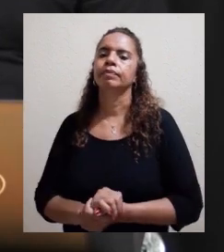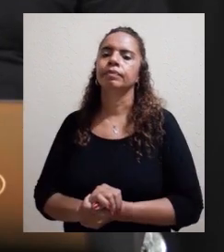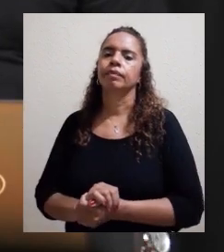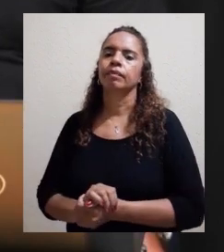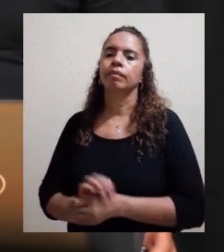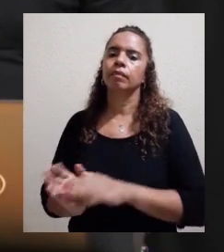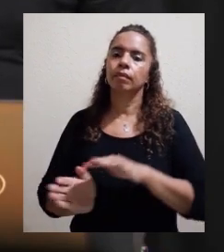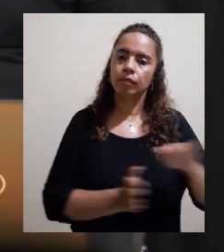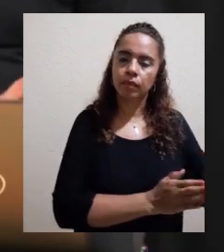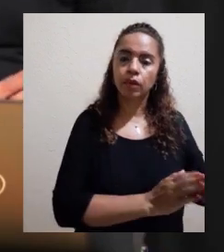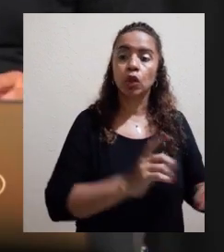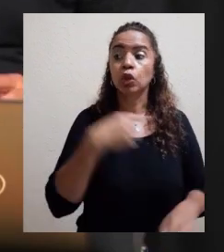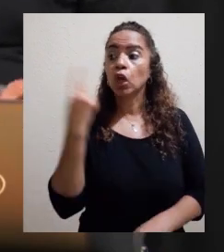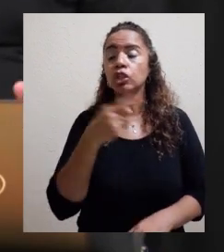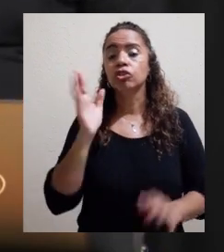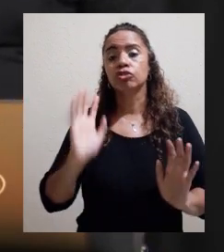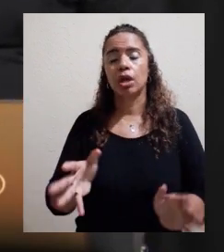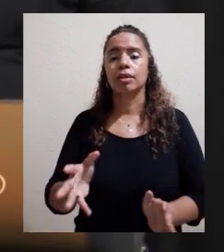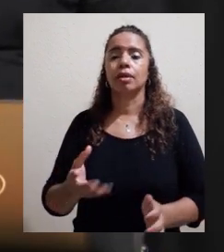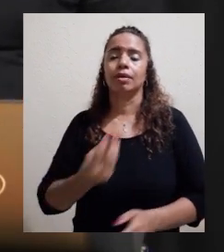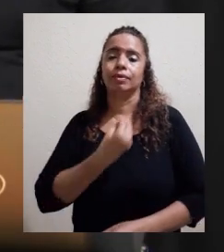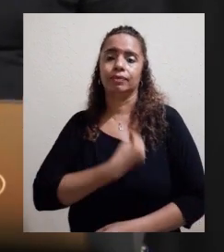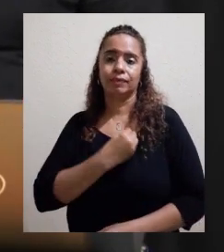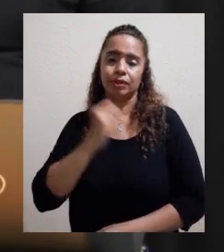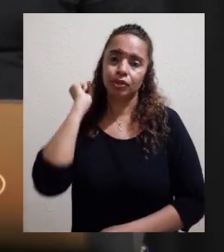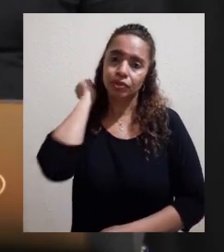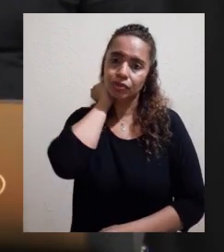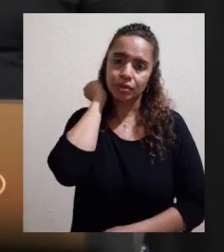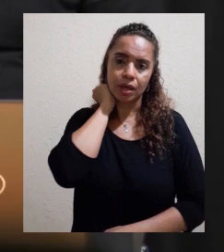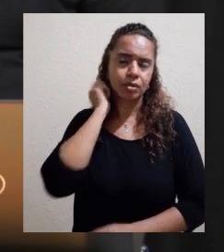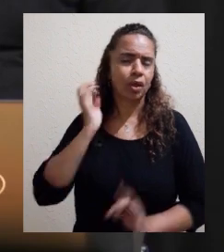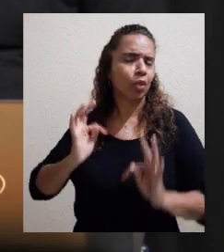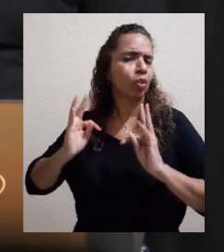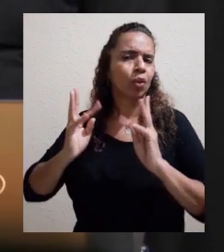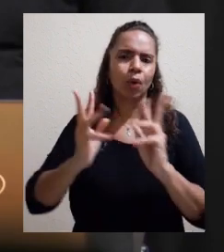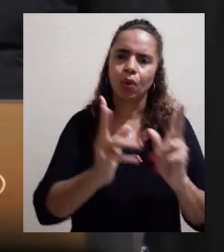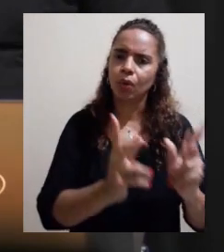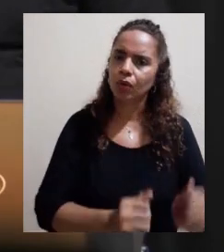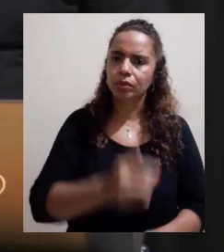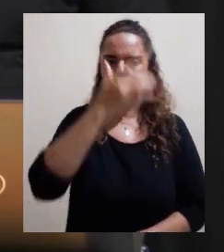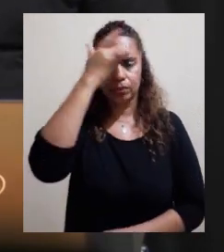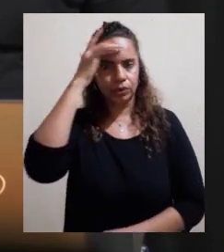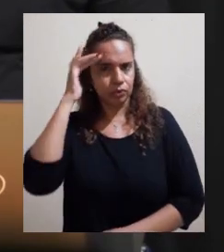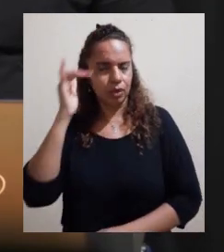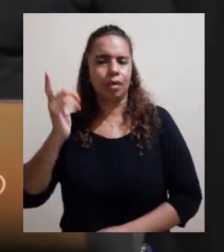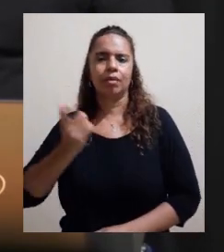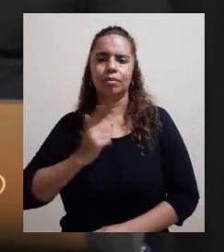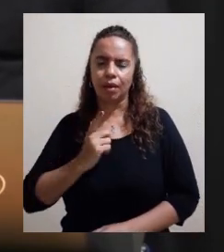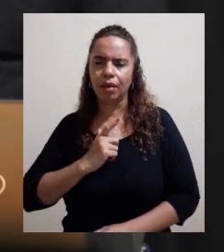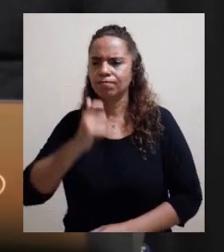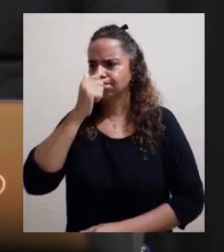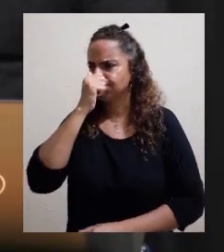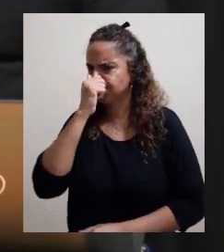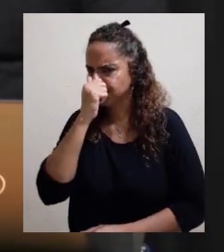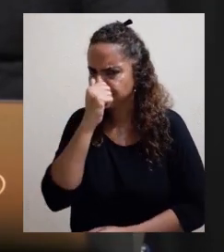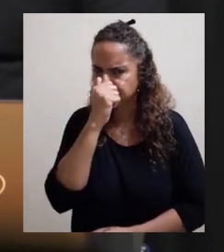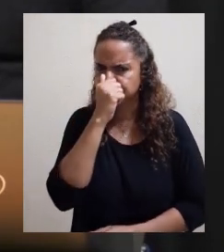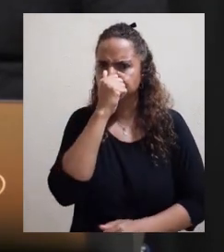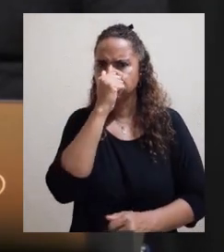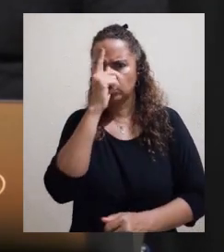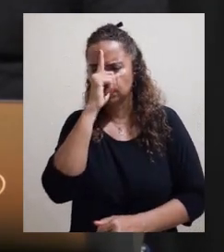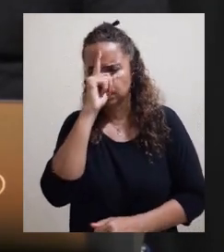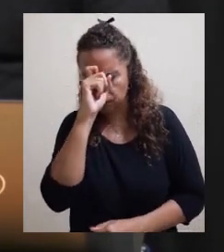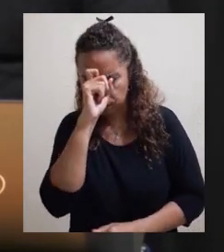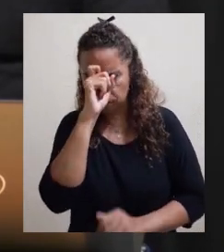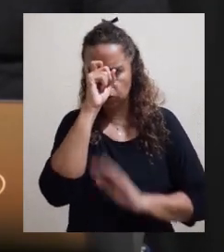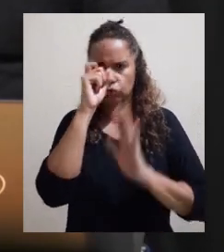esse estresse vai potencialmente piorar para todo mundo, profissional de saúde, para o paciente, superlotação,